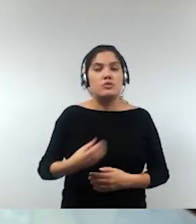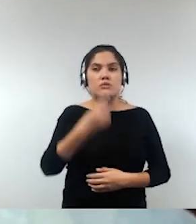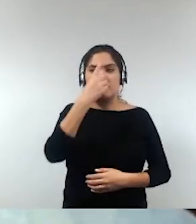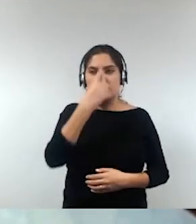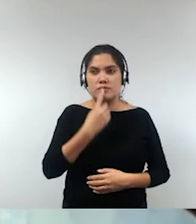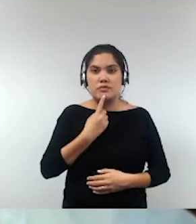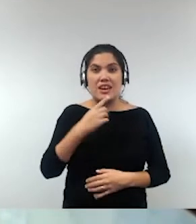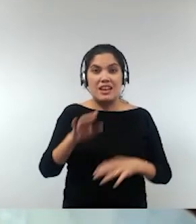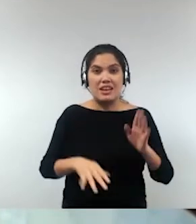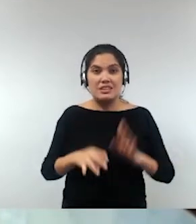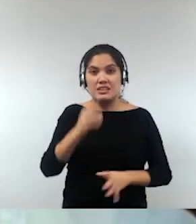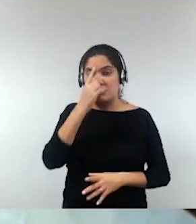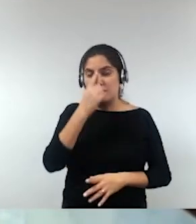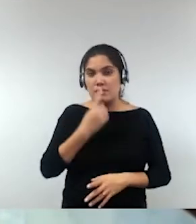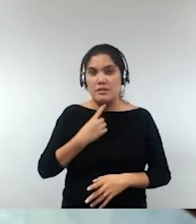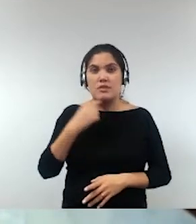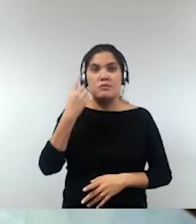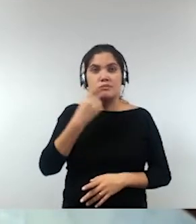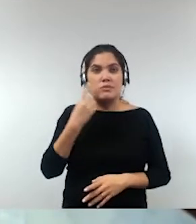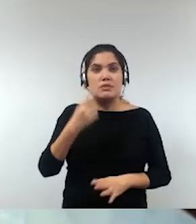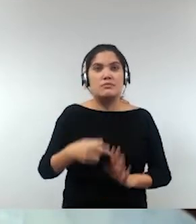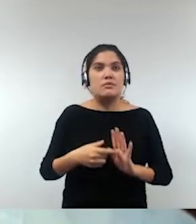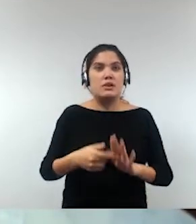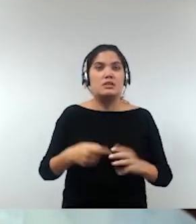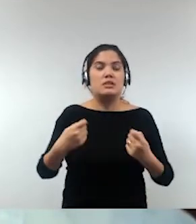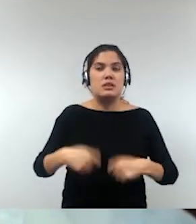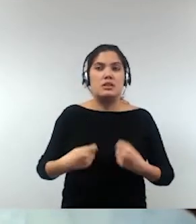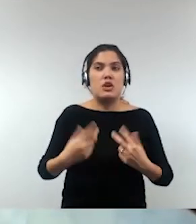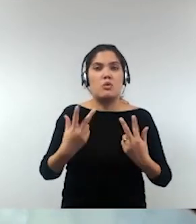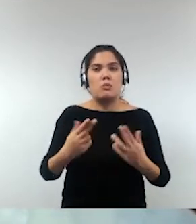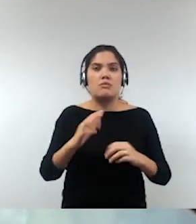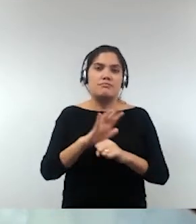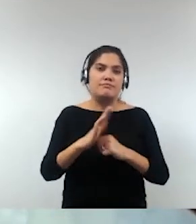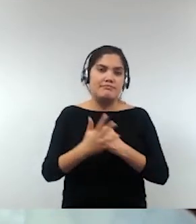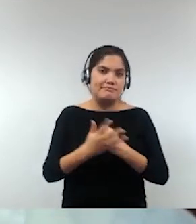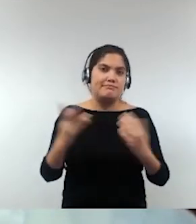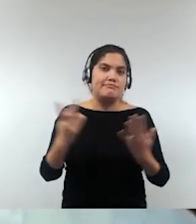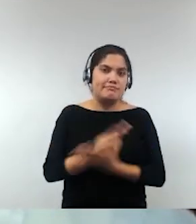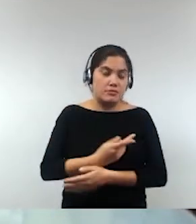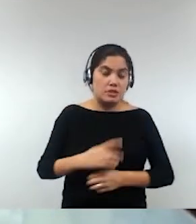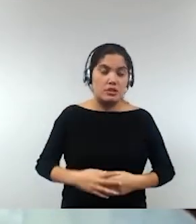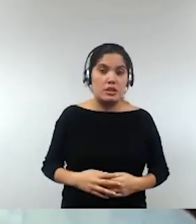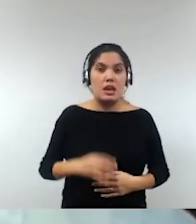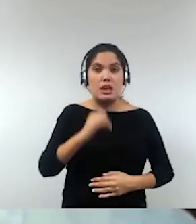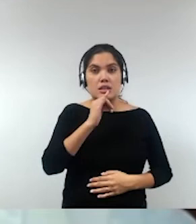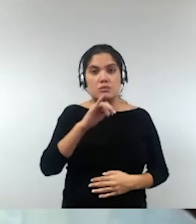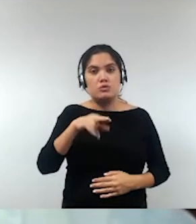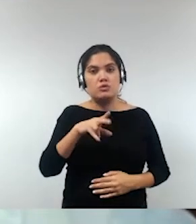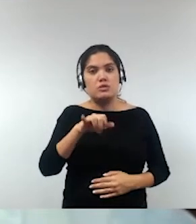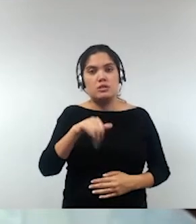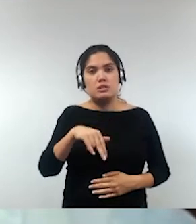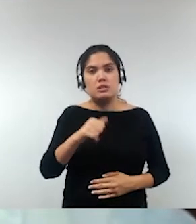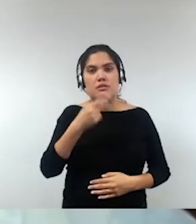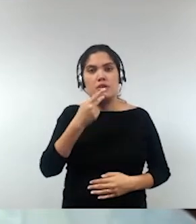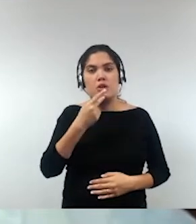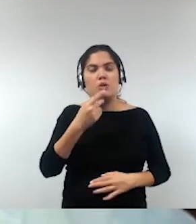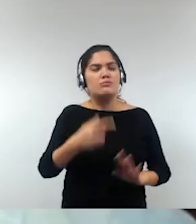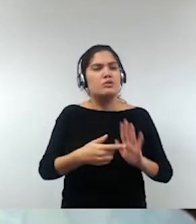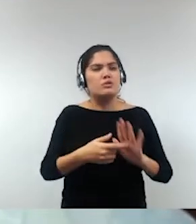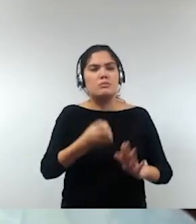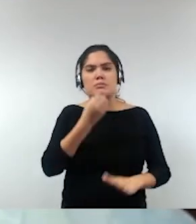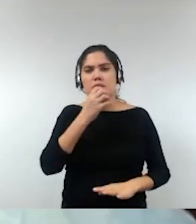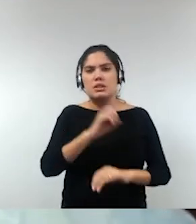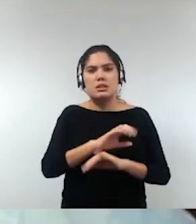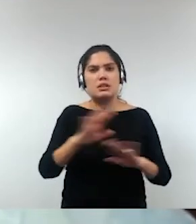vezes, esse perfil de advogado vem pela necessidade, como veio com a pandemia. Quer dizer, o exemplo que a Juliana deu, ilustrou muito bem,